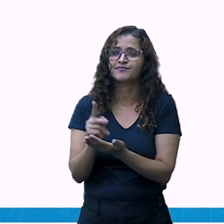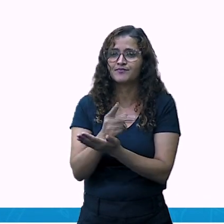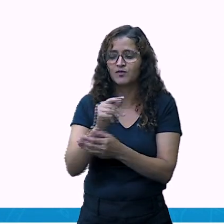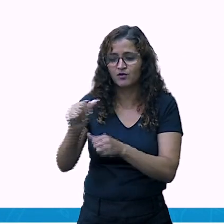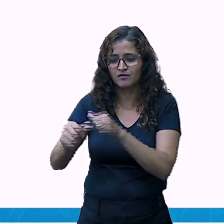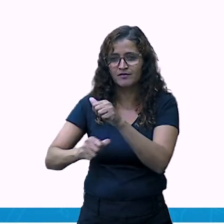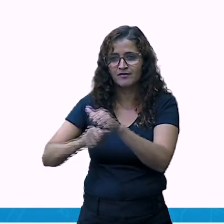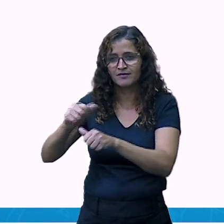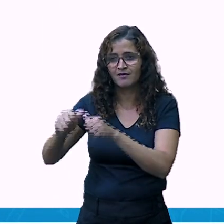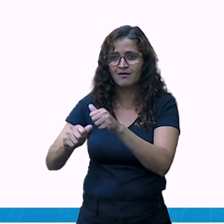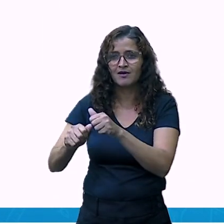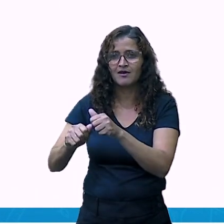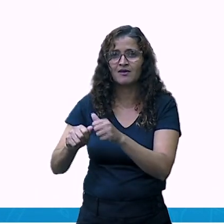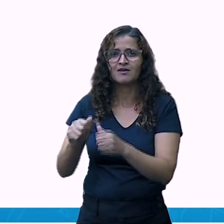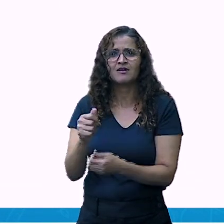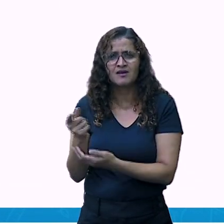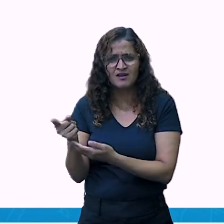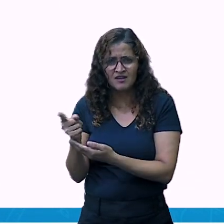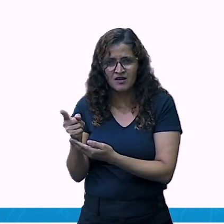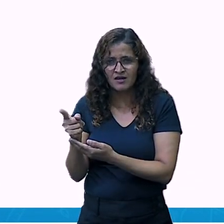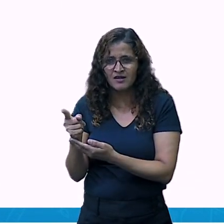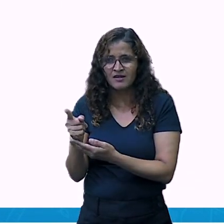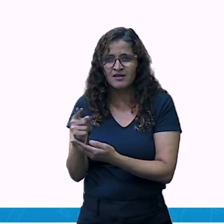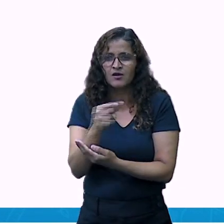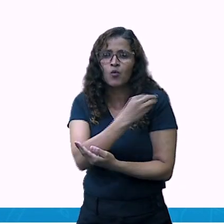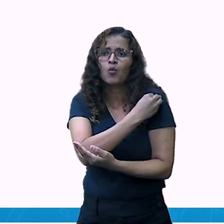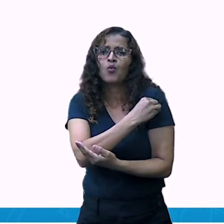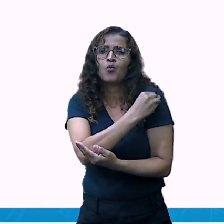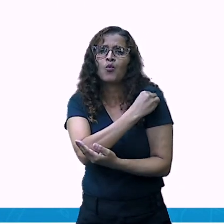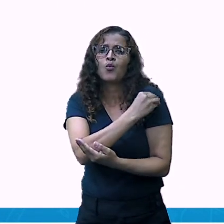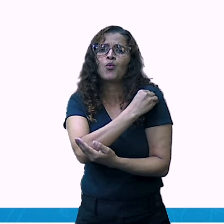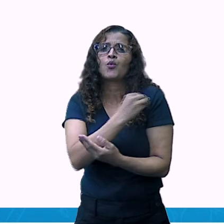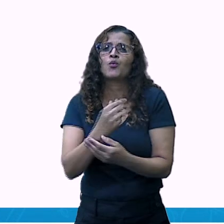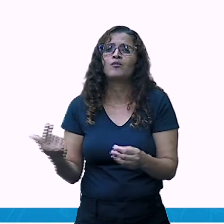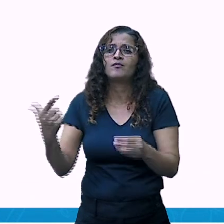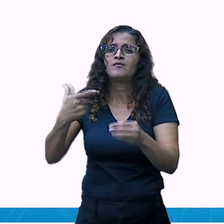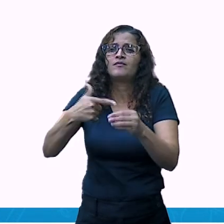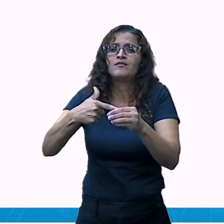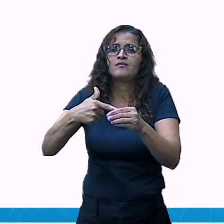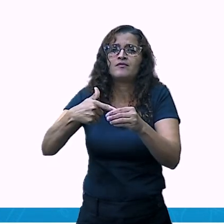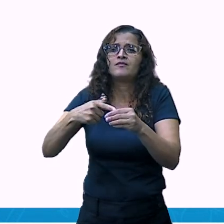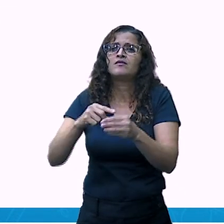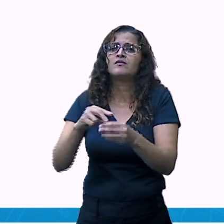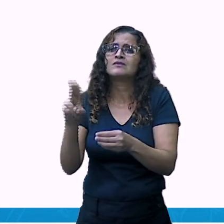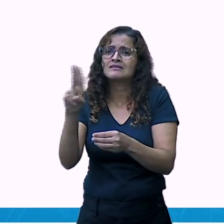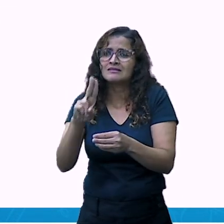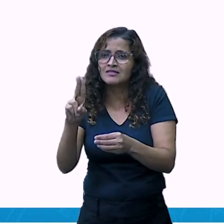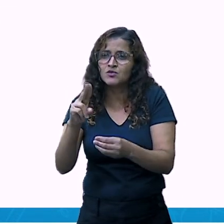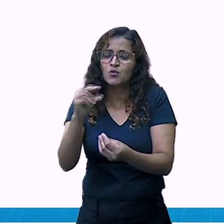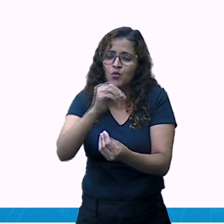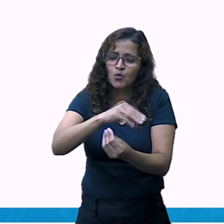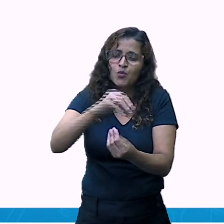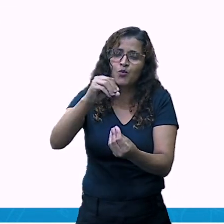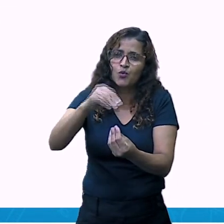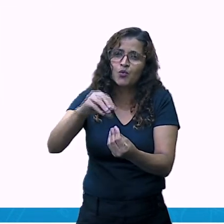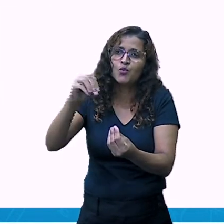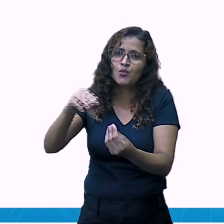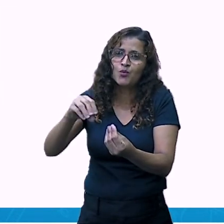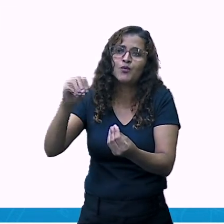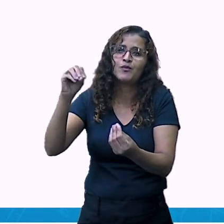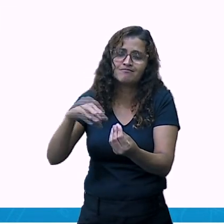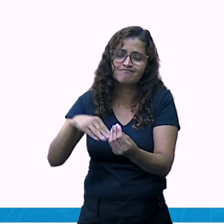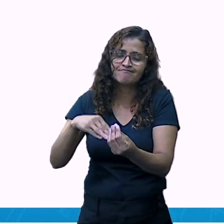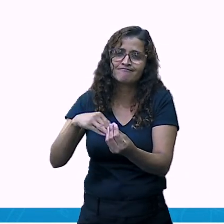O etanol é um combustível produzido com a utilização de fungos? Verdade. Nós